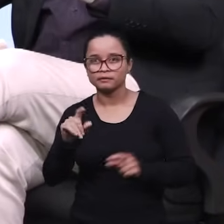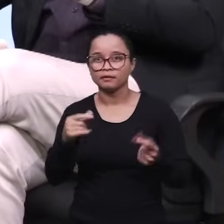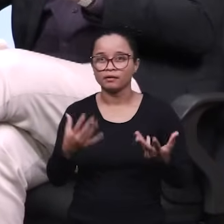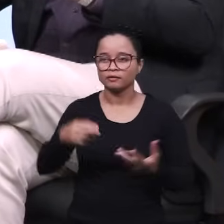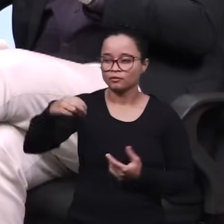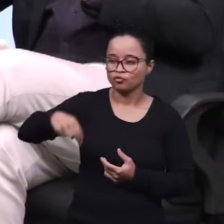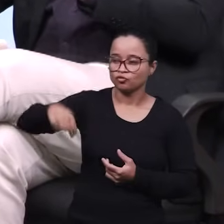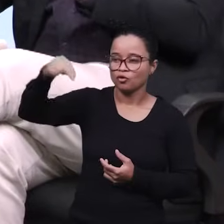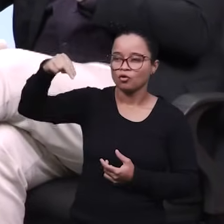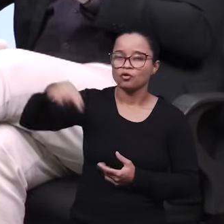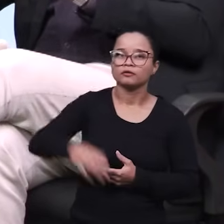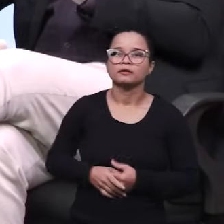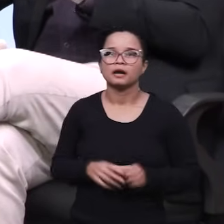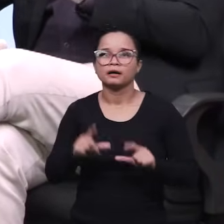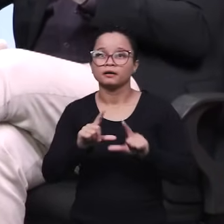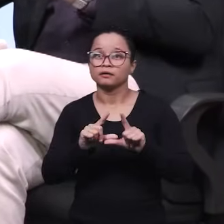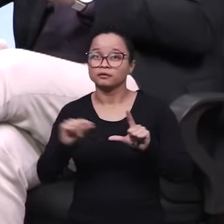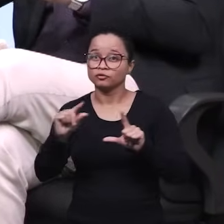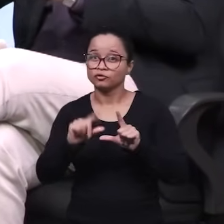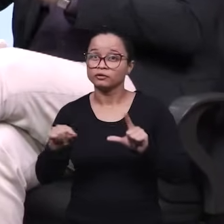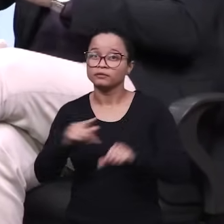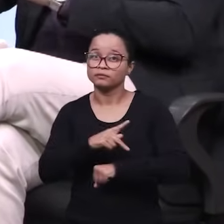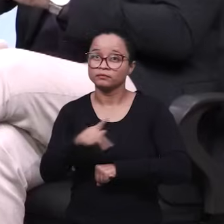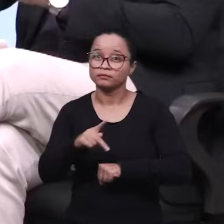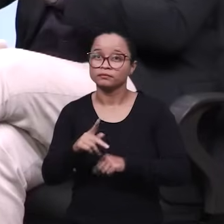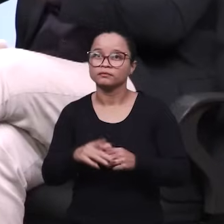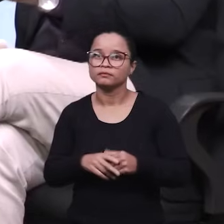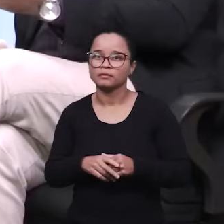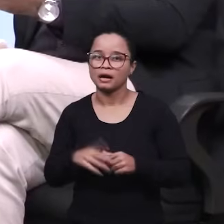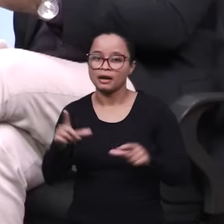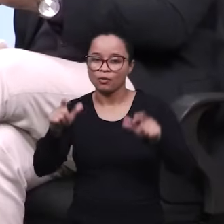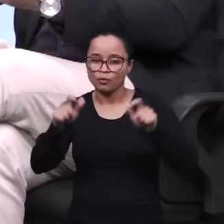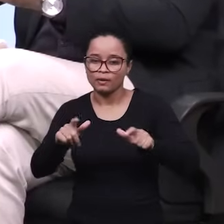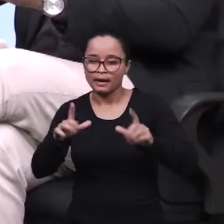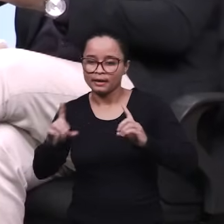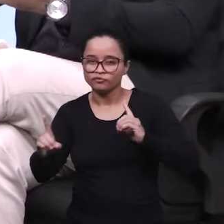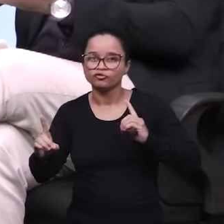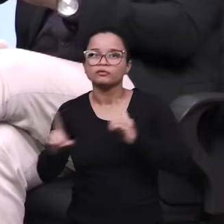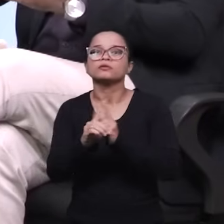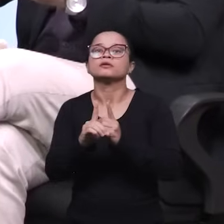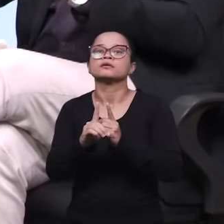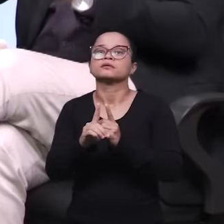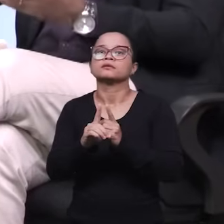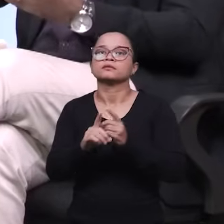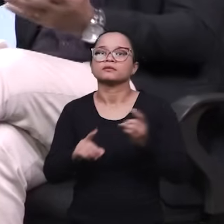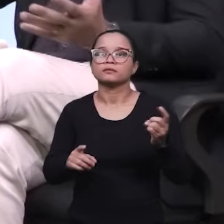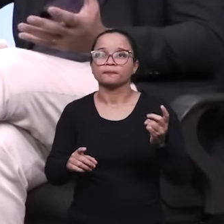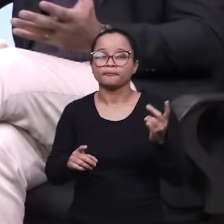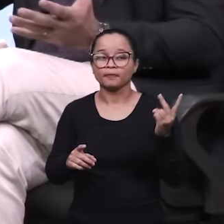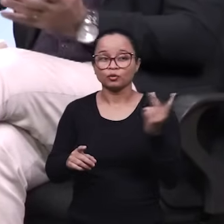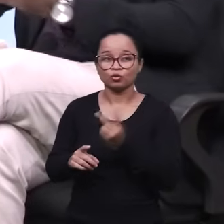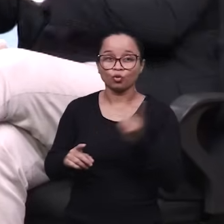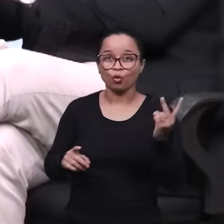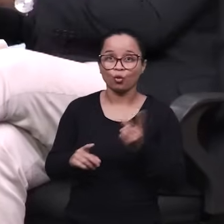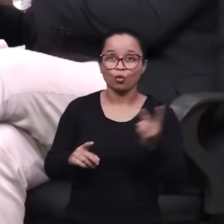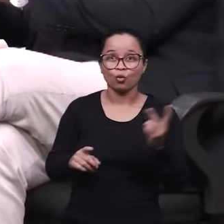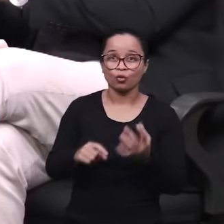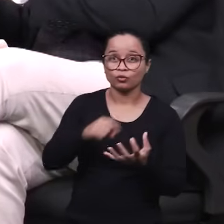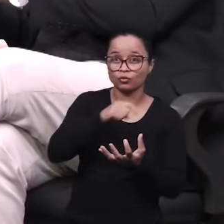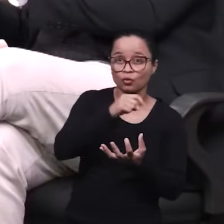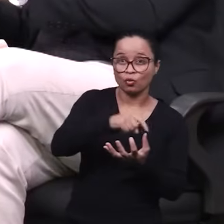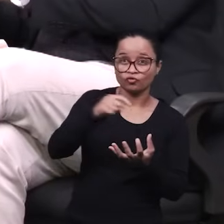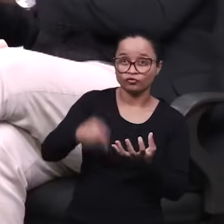ao norte, nós temos a área da Turquia. A Turquia é um ponto de encontro não é, entre dois grandes continentes, que é o